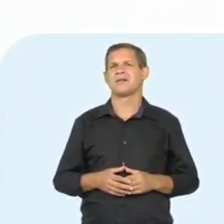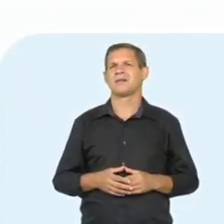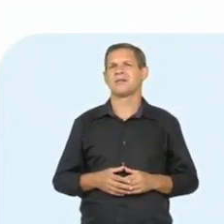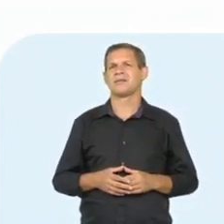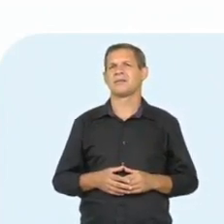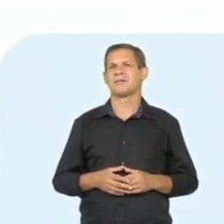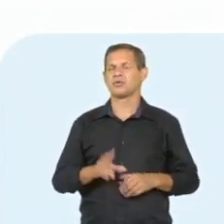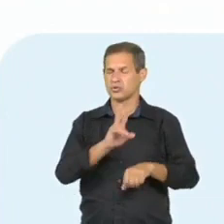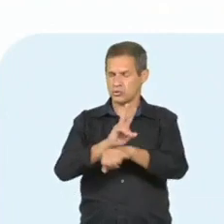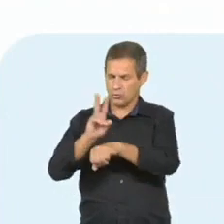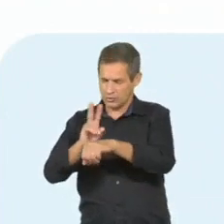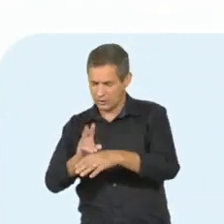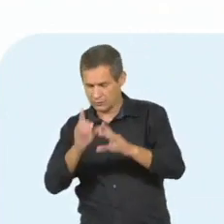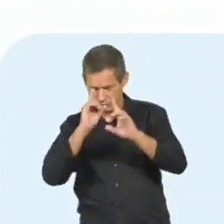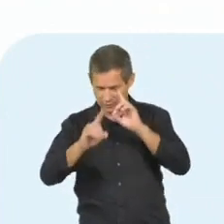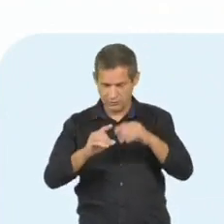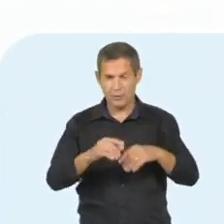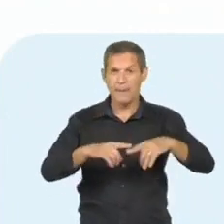de controle de dados,